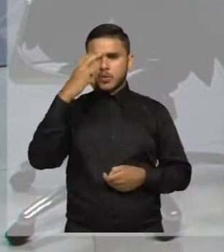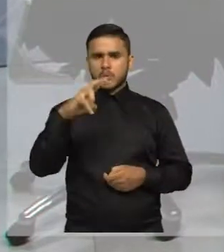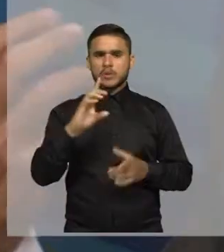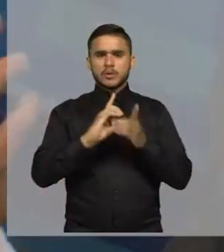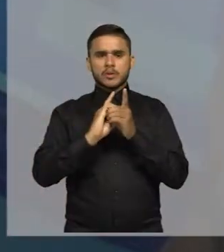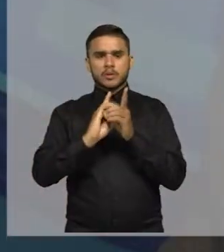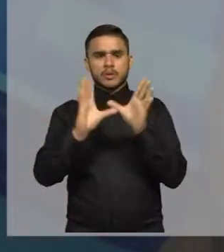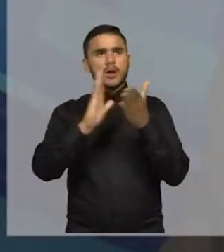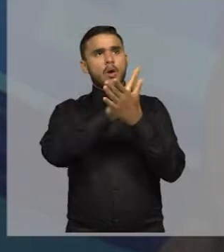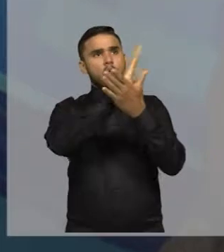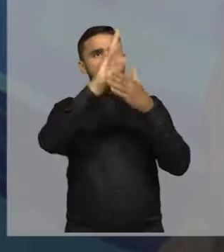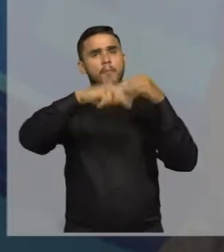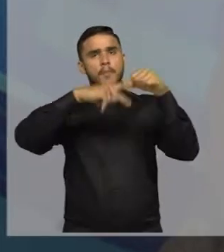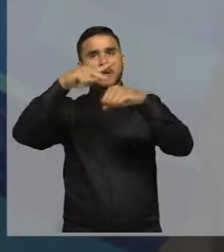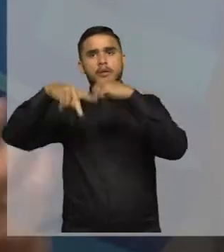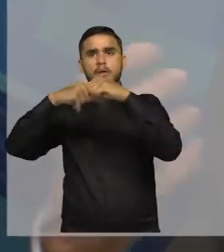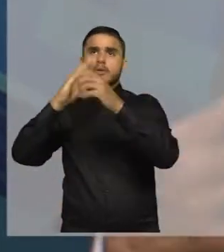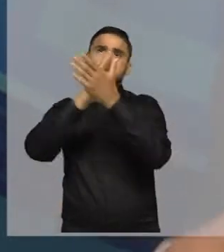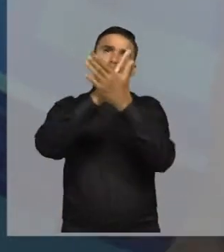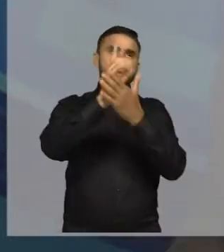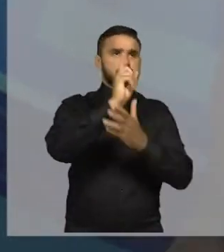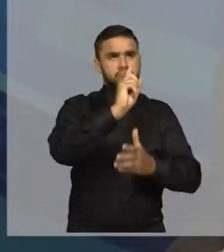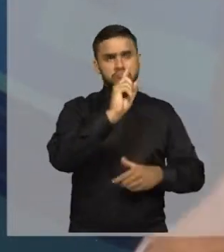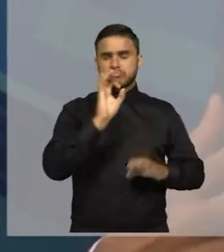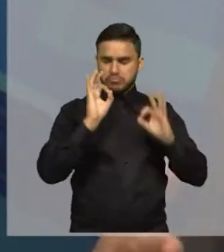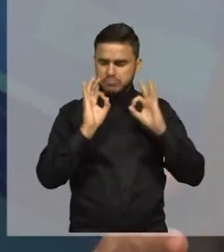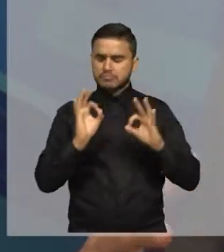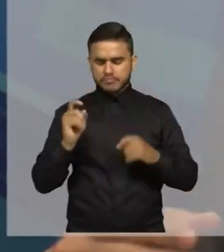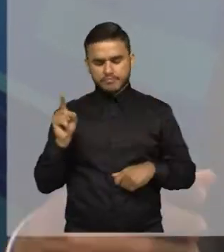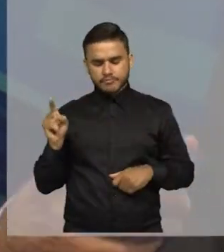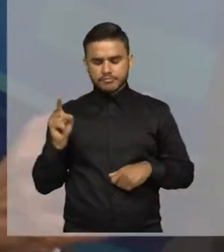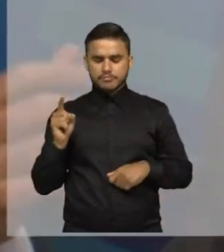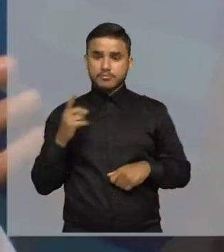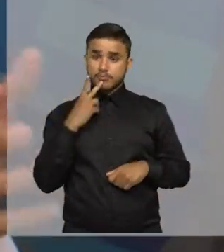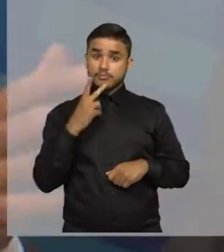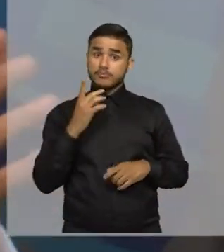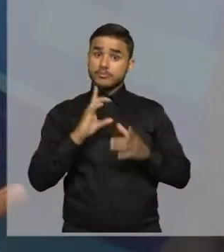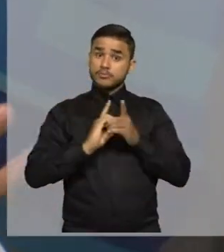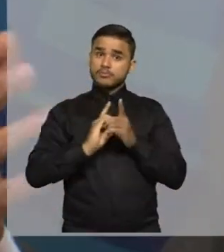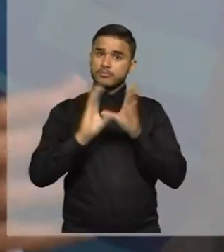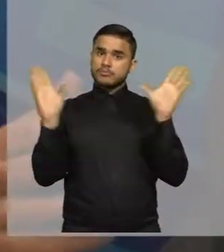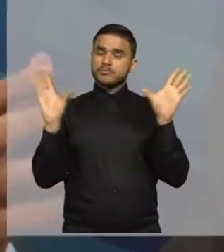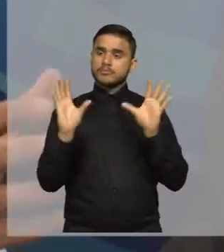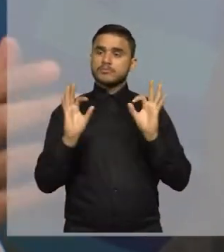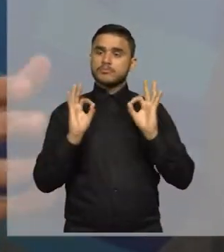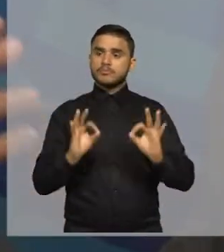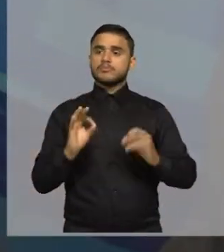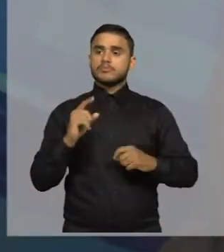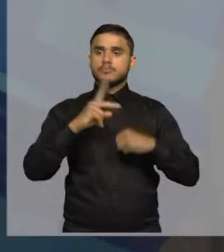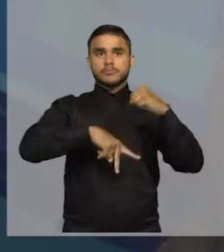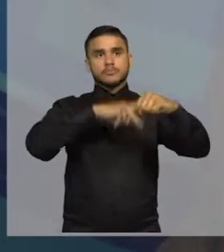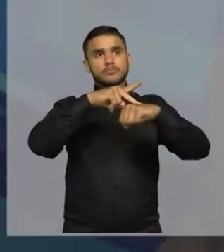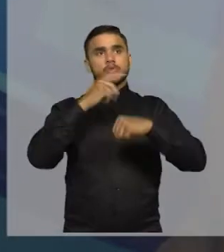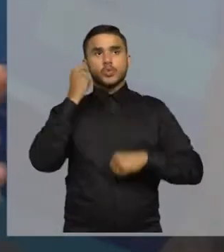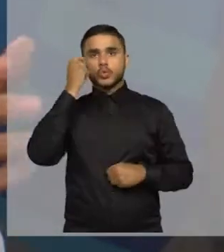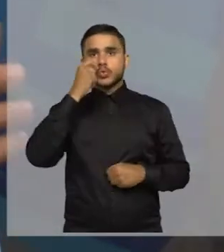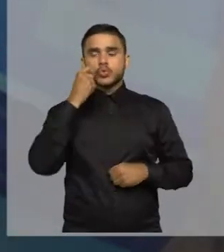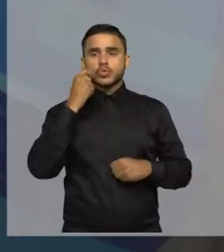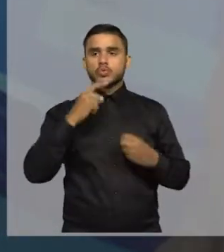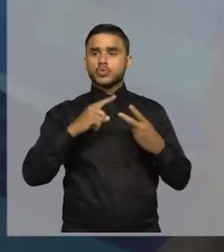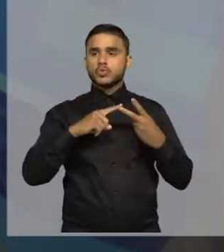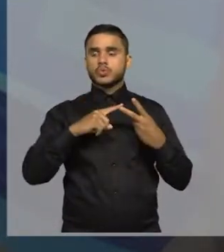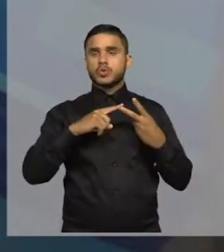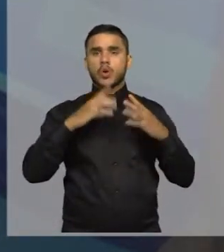que existe uma cultura democrática em alguns países e em outros não. É claro que uma coisa é a democracia na Escandinávia,